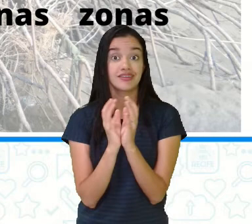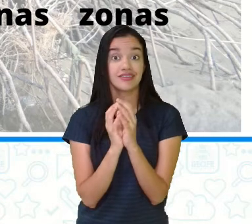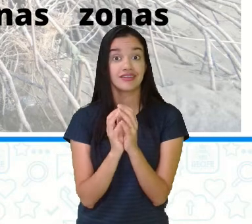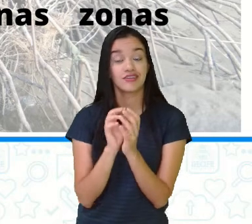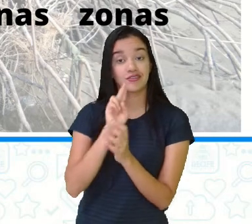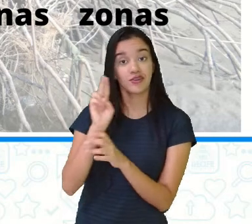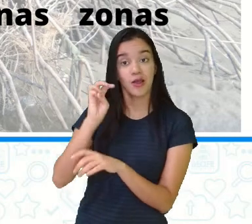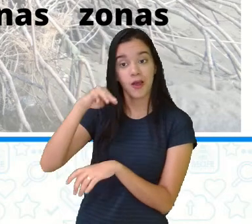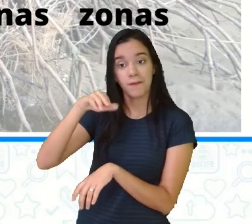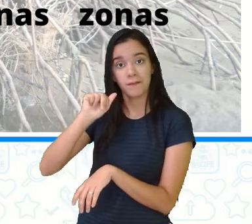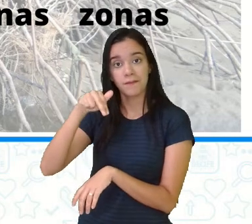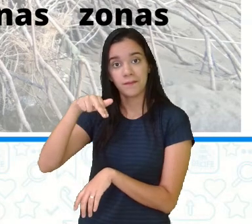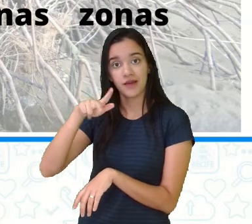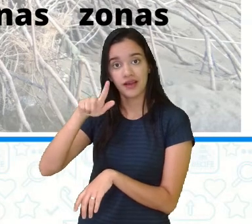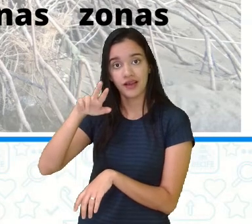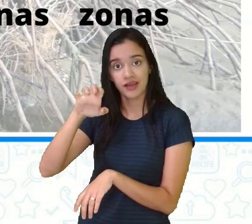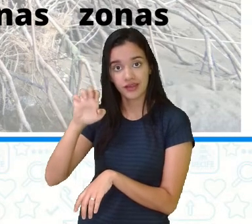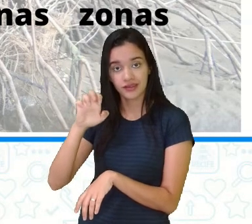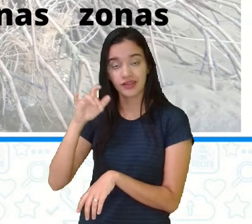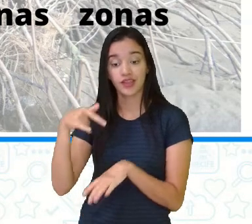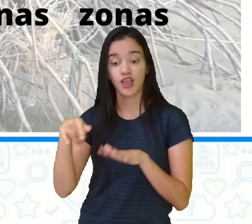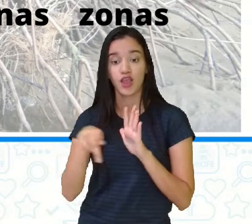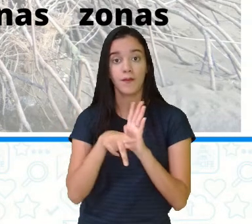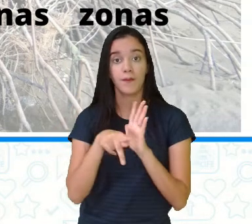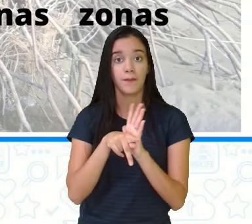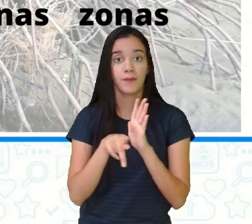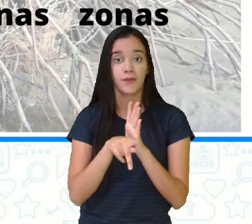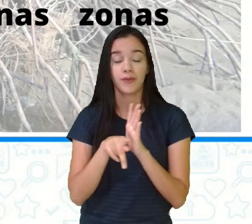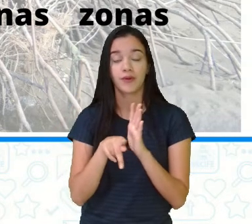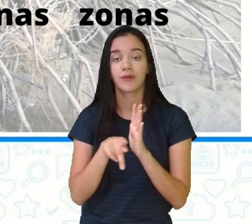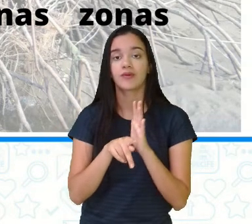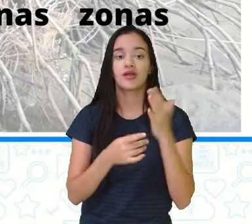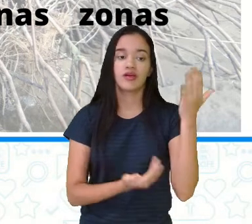Então, o mangue é um tipo de vegetação típica das regiões